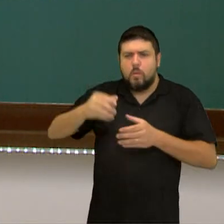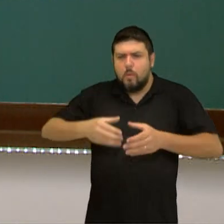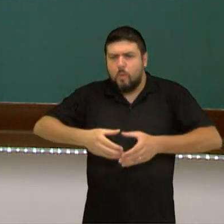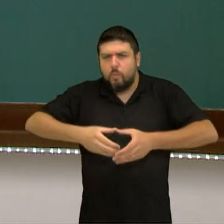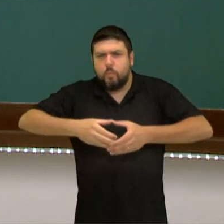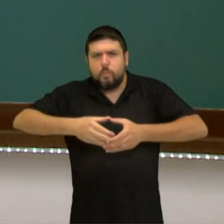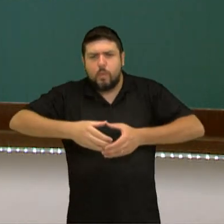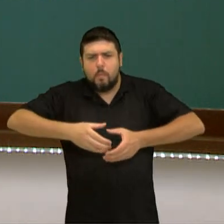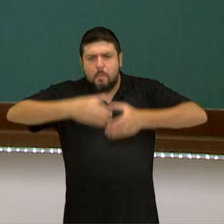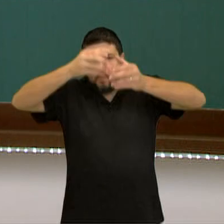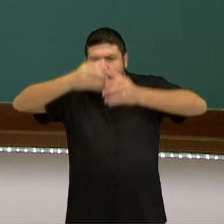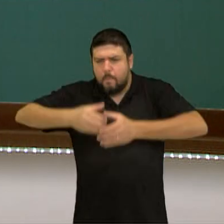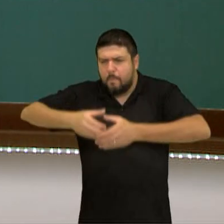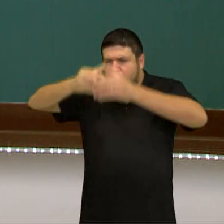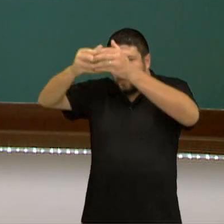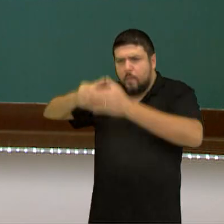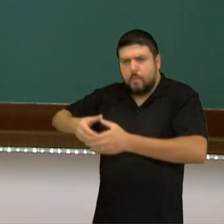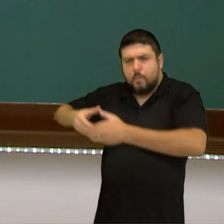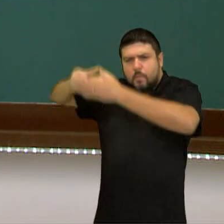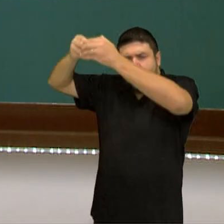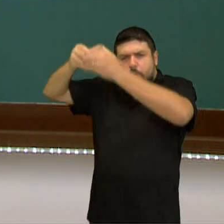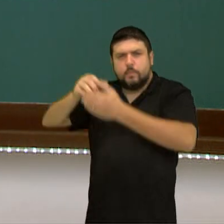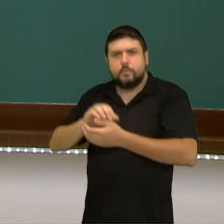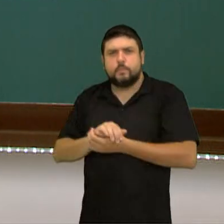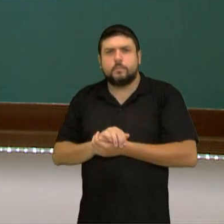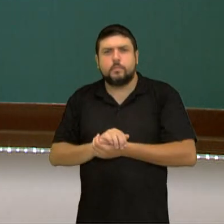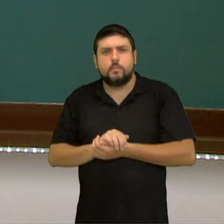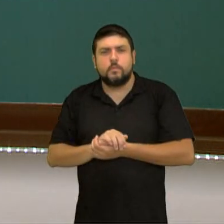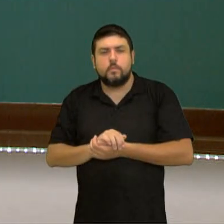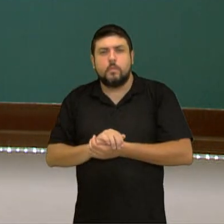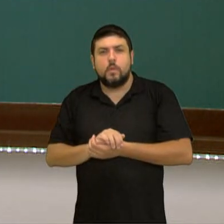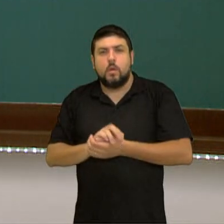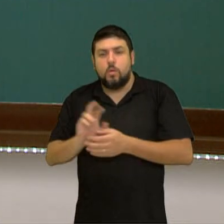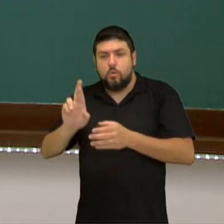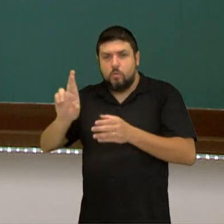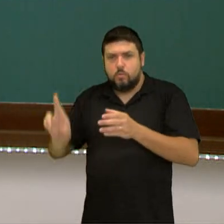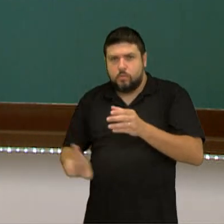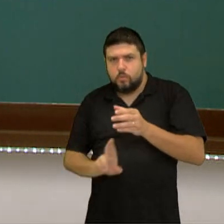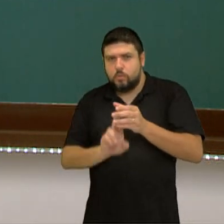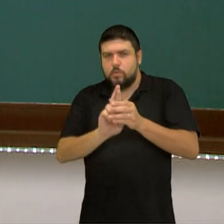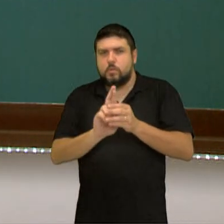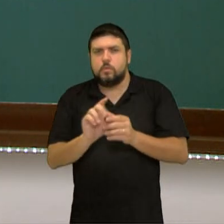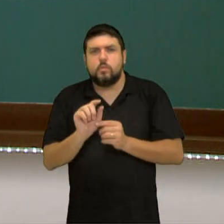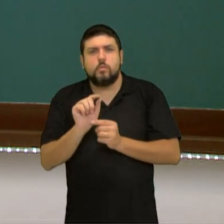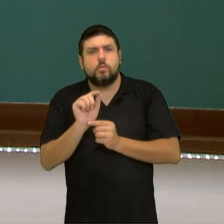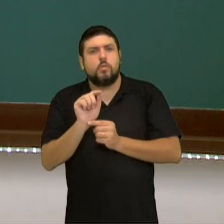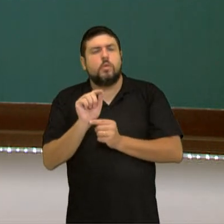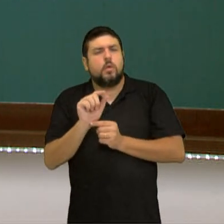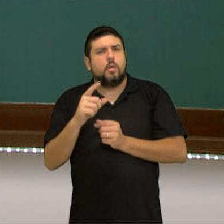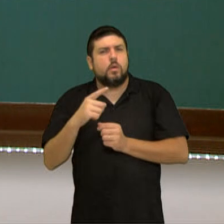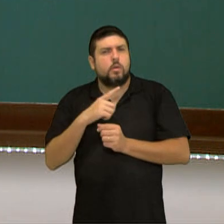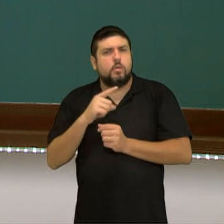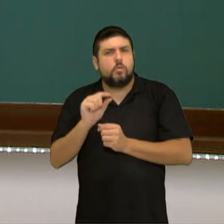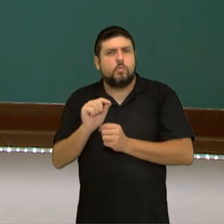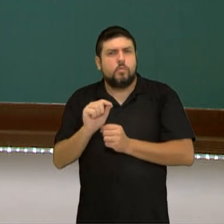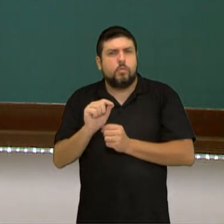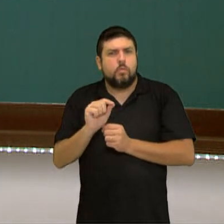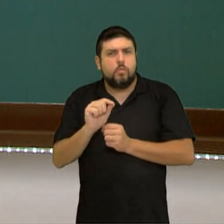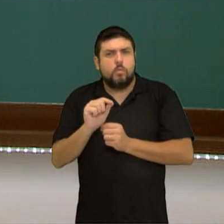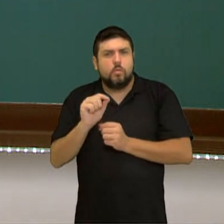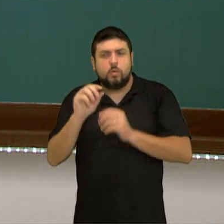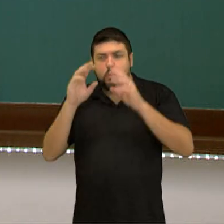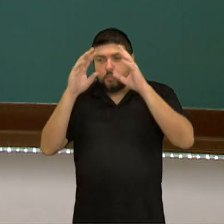é? E o Renascimento, ela vem de uma estrutura voltada para o ideal, né?